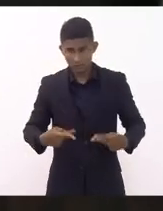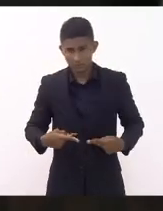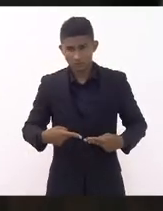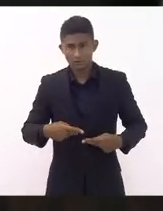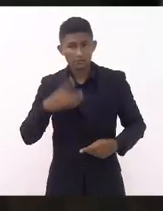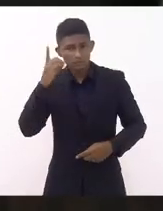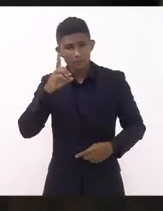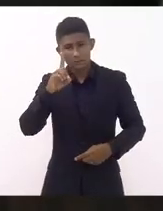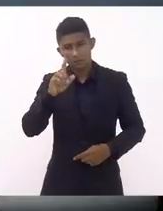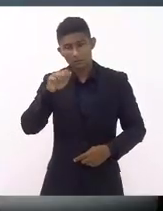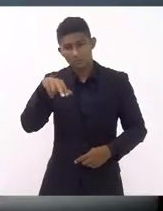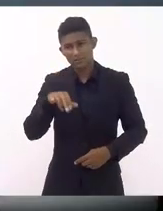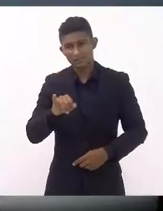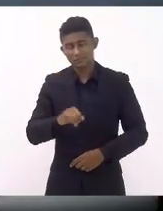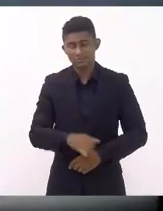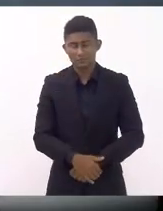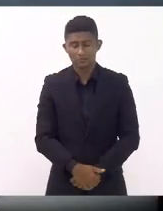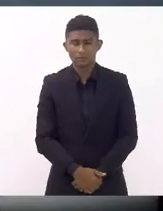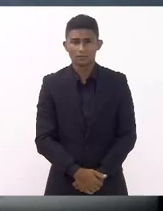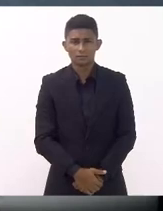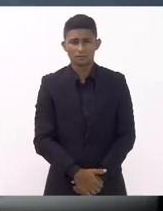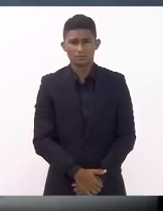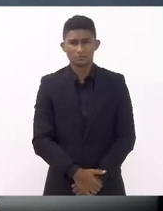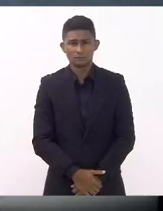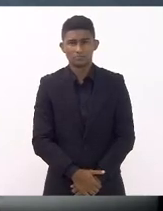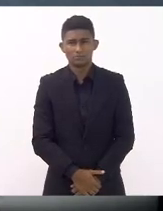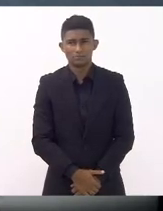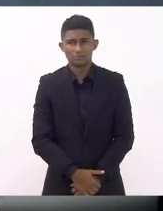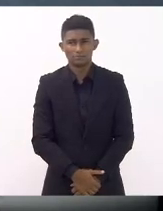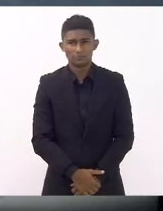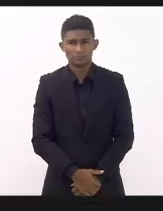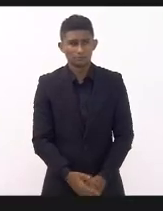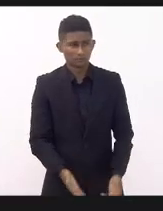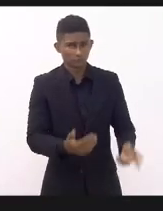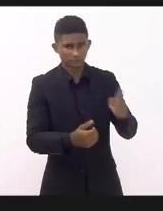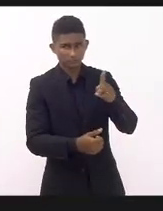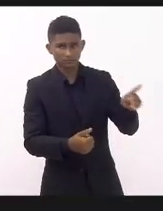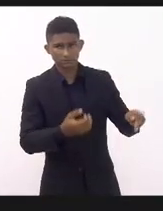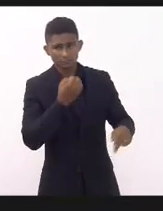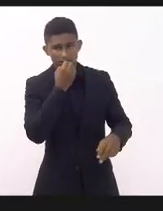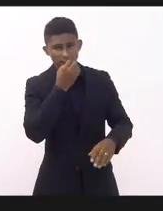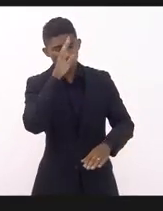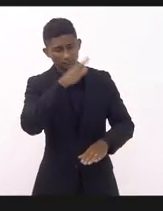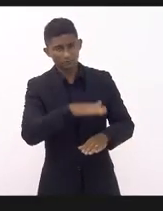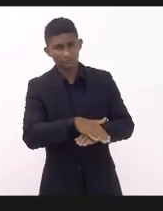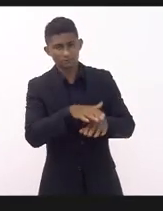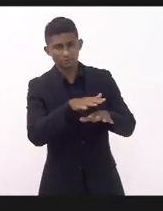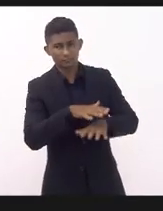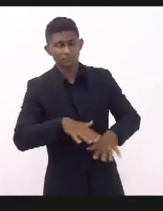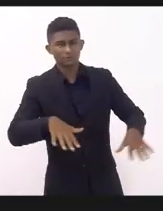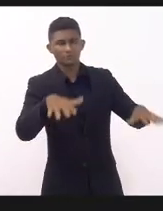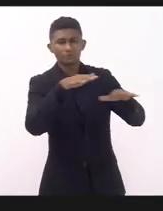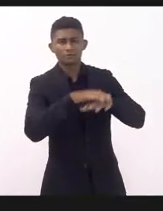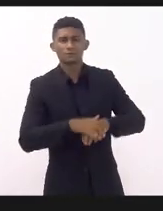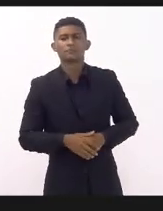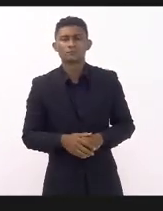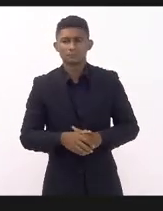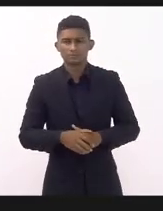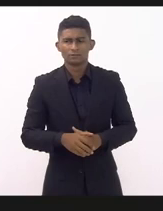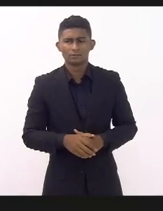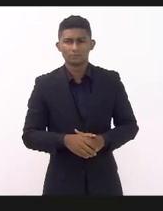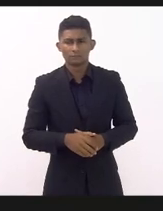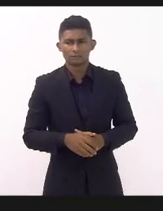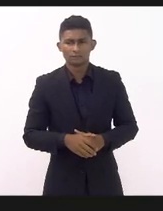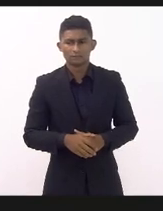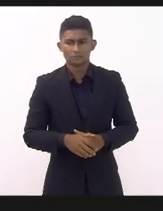Dani Monteiro. Direitos Humanos e Cidadania, deputada Dani Monteiro. Senhor presidente, boa tarde a todos e todas.